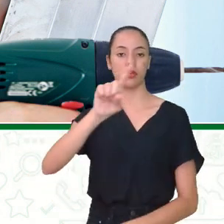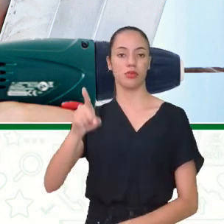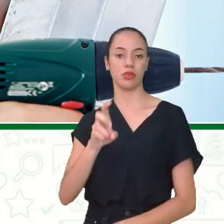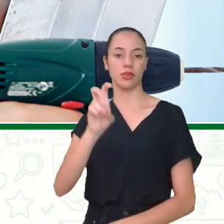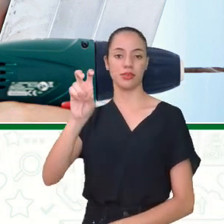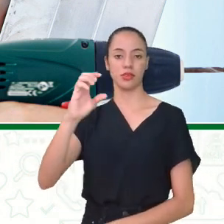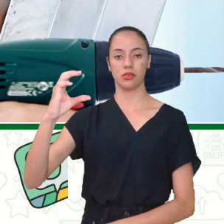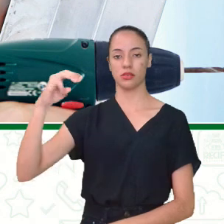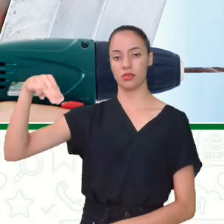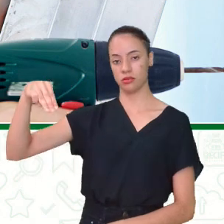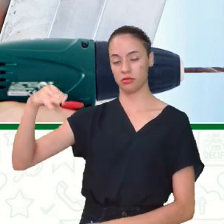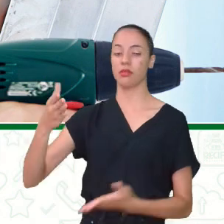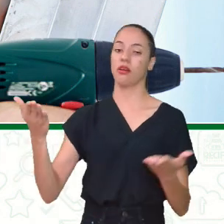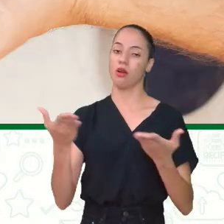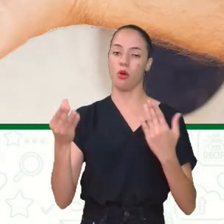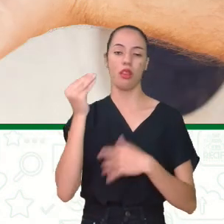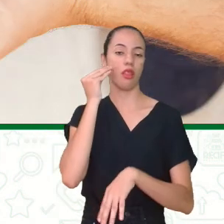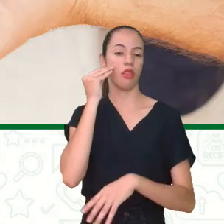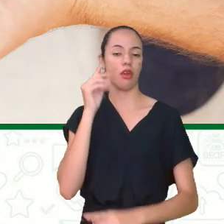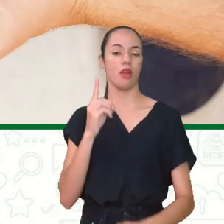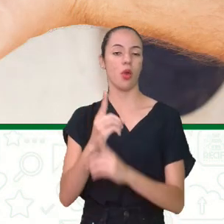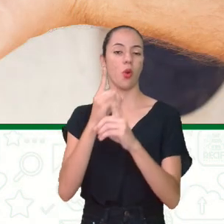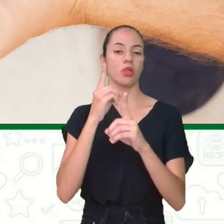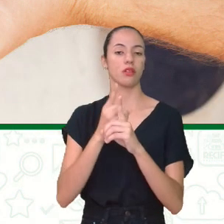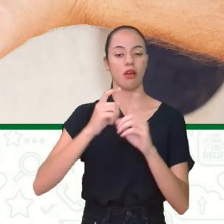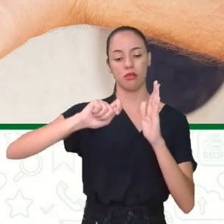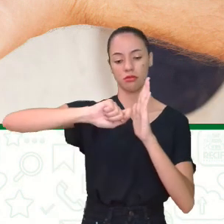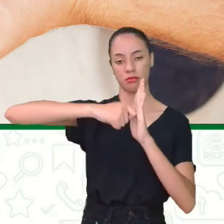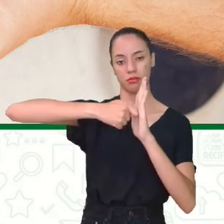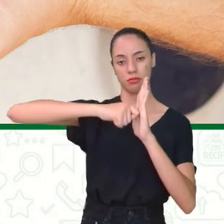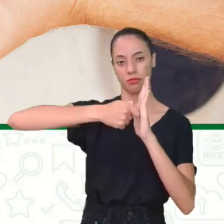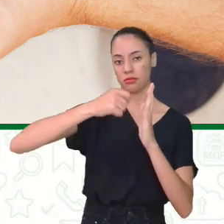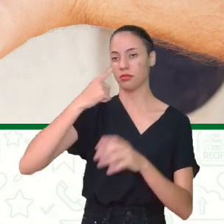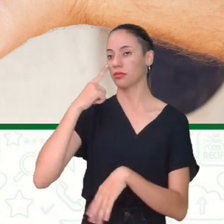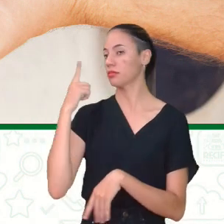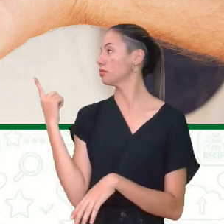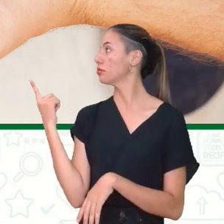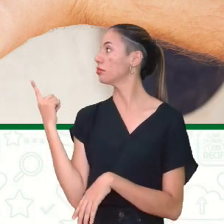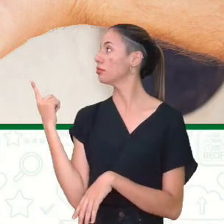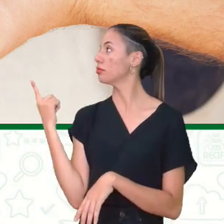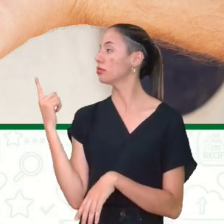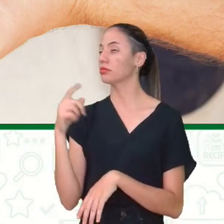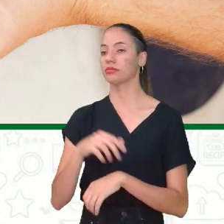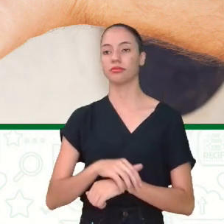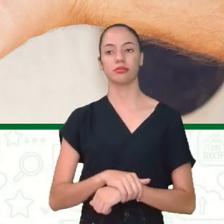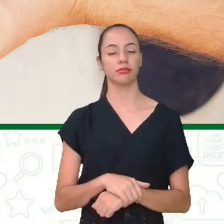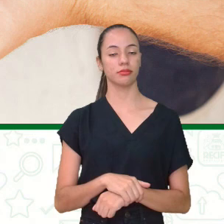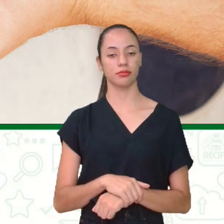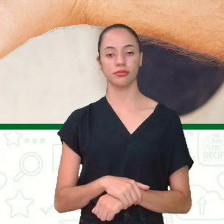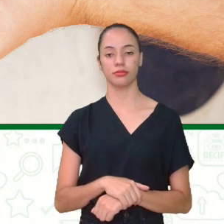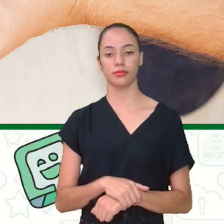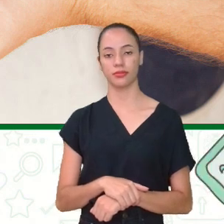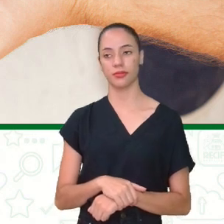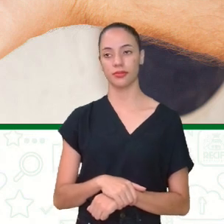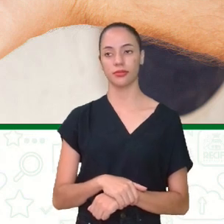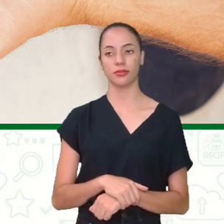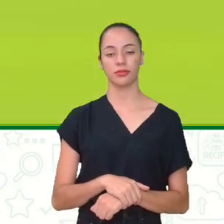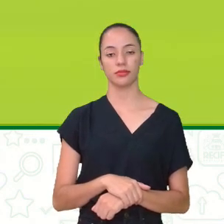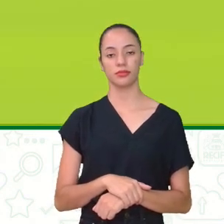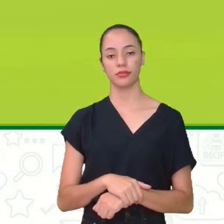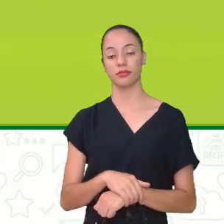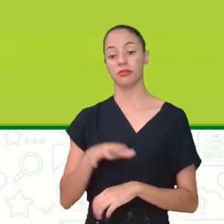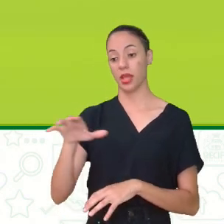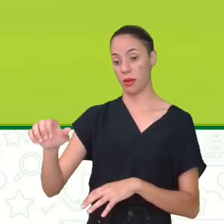E a gente vai tentar achar esses parafusos. Olha só, ele pegou esses parafusos aí, né? E